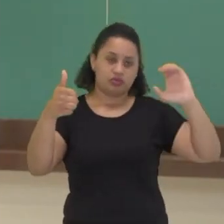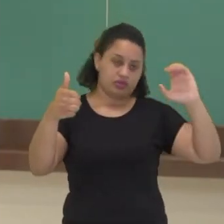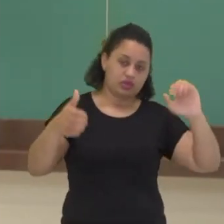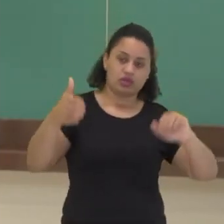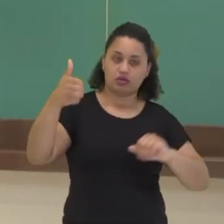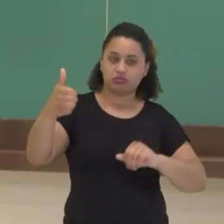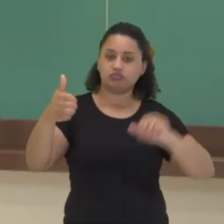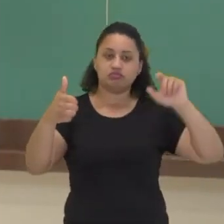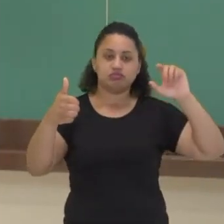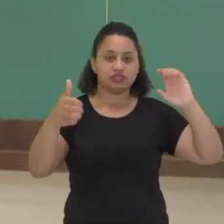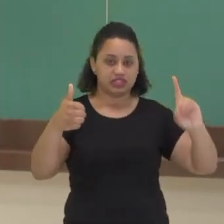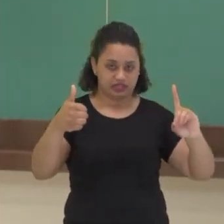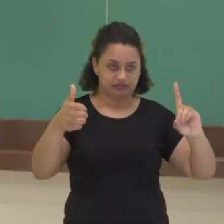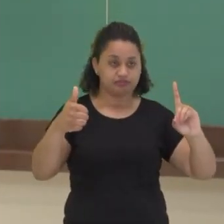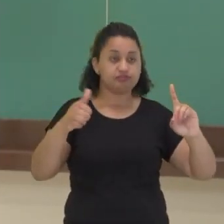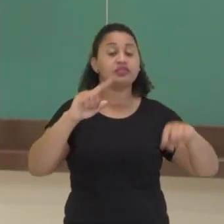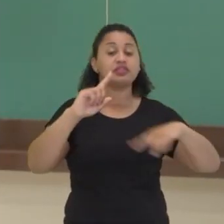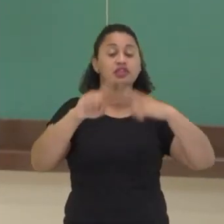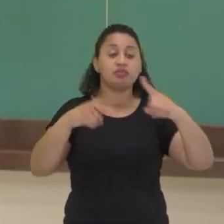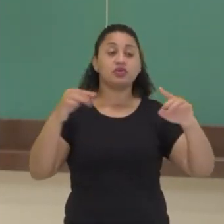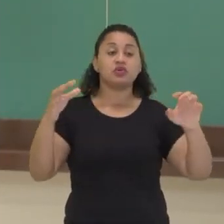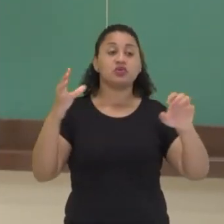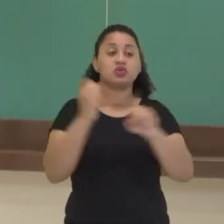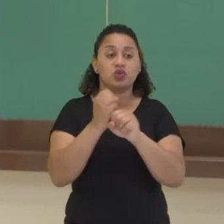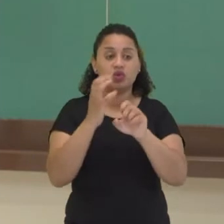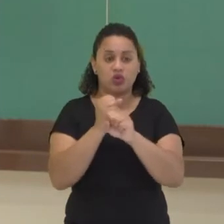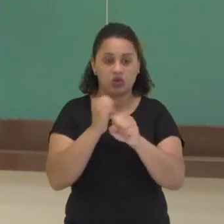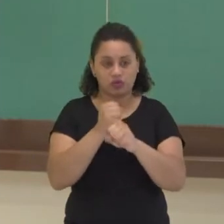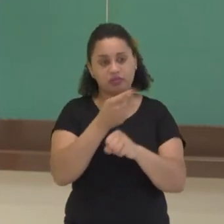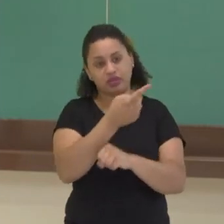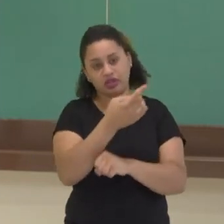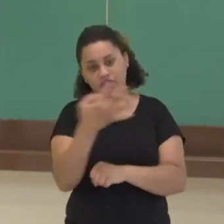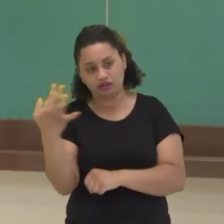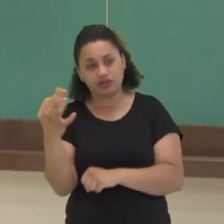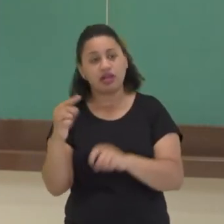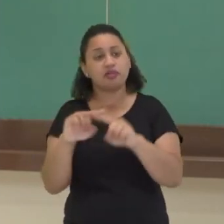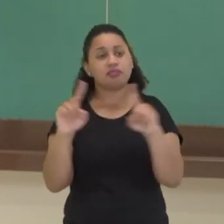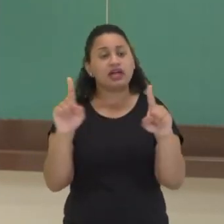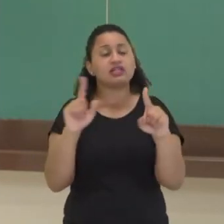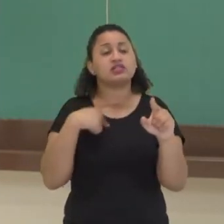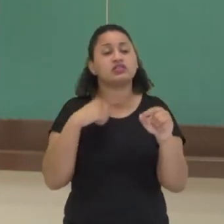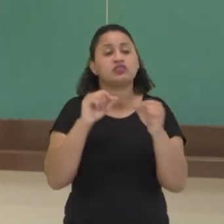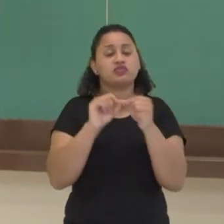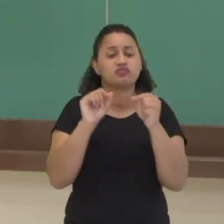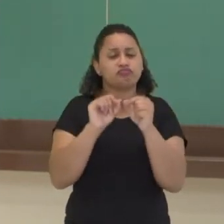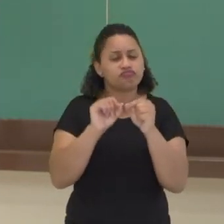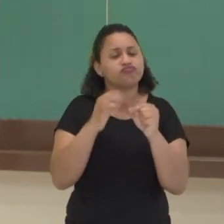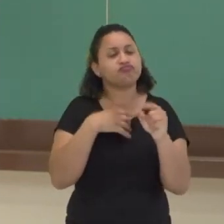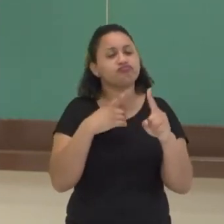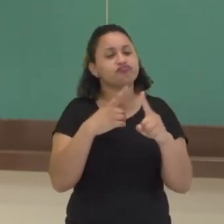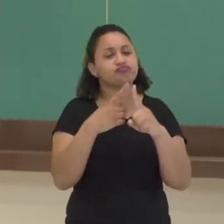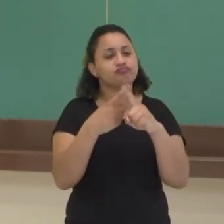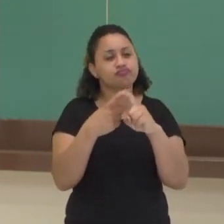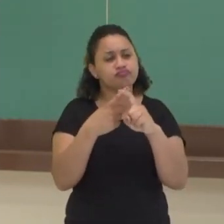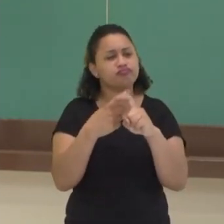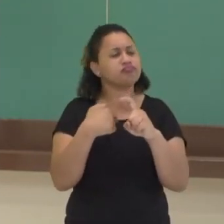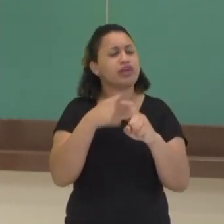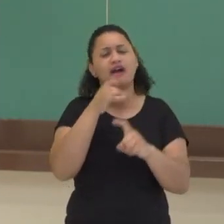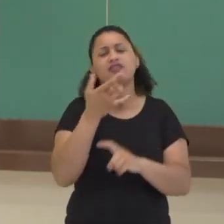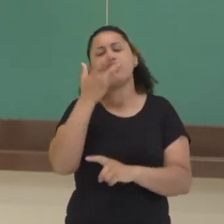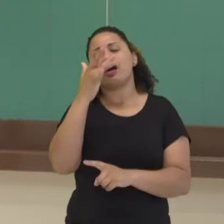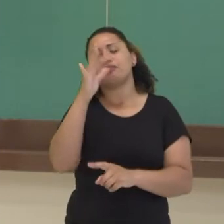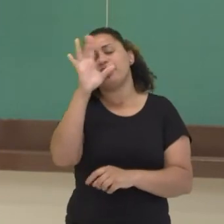são aí 20 possibilidades dessa pessoa percorrer esse trajeto, certo? E também